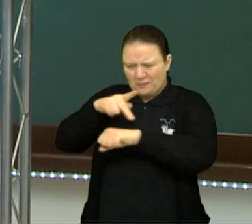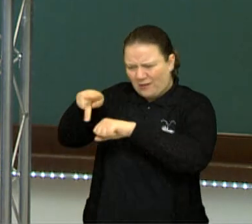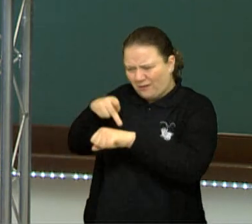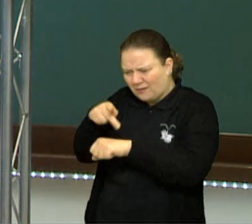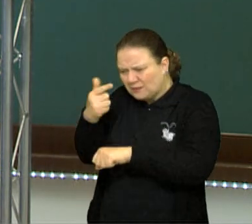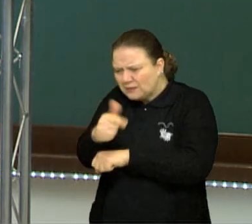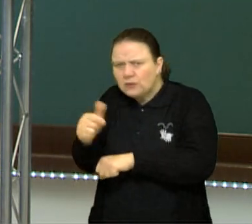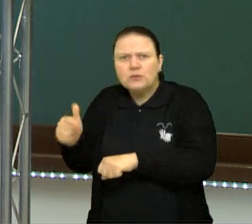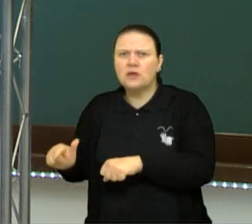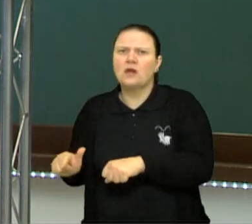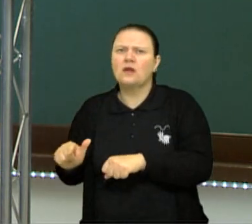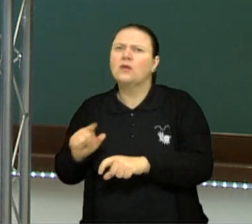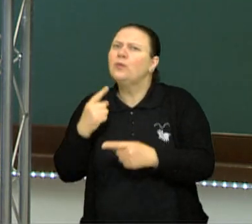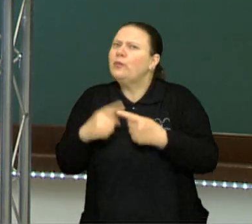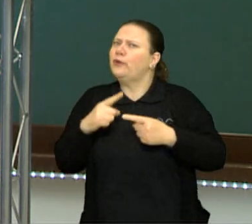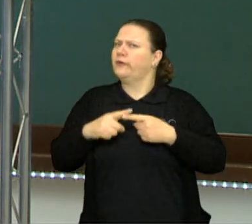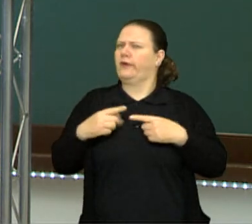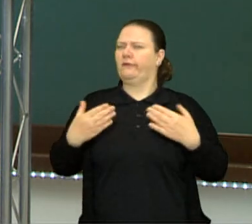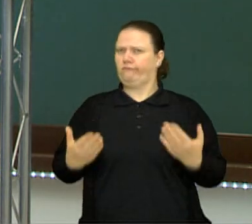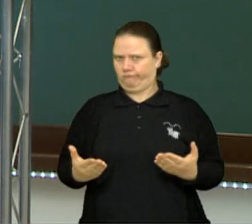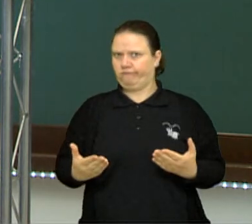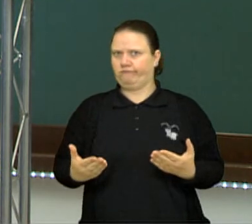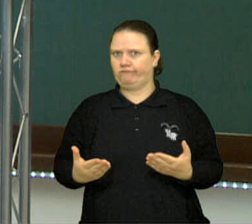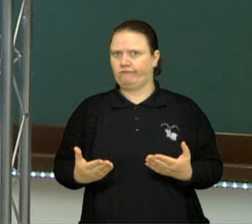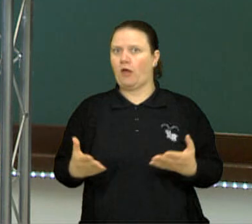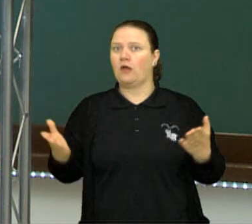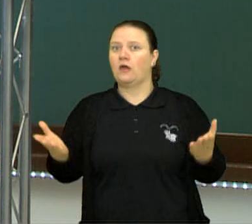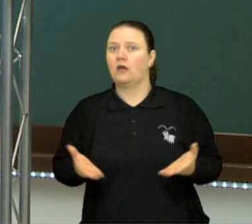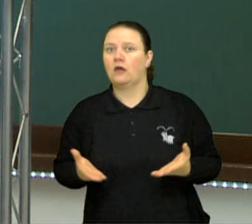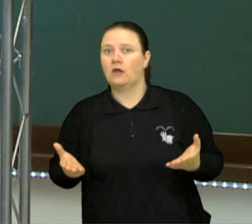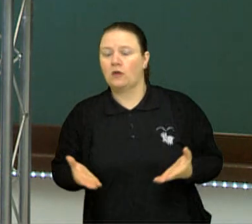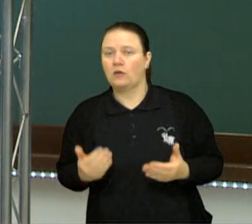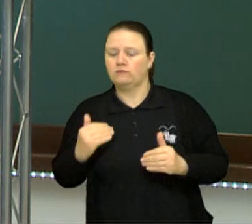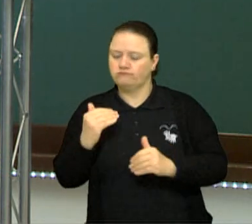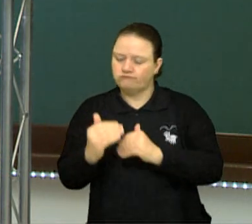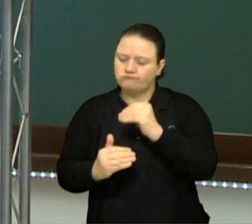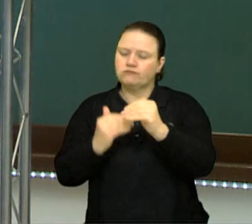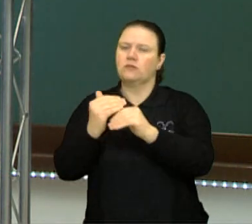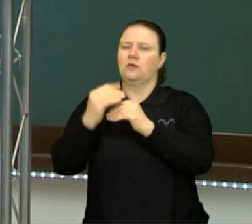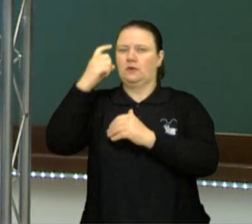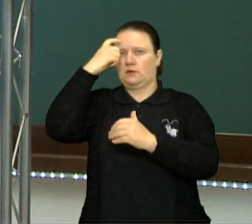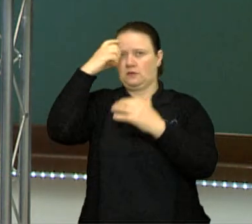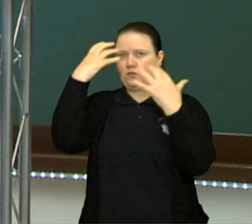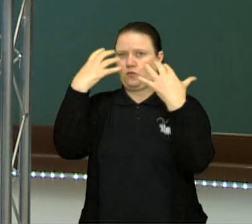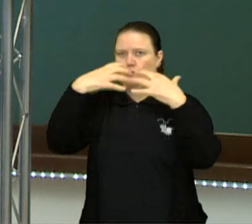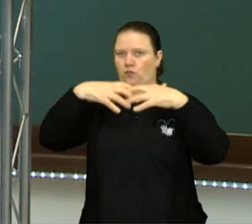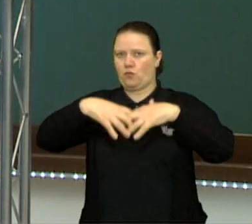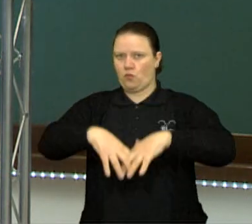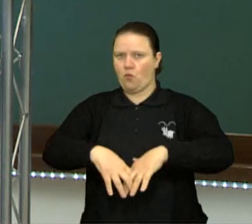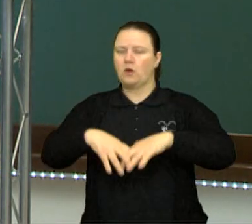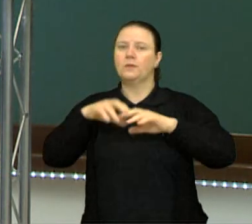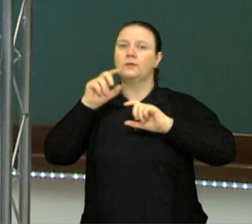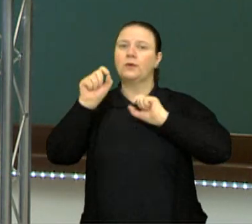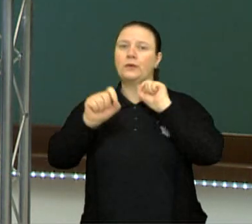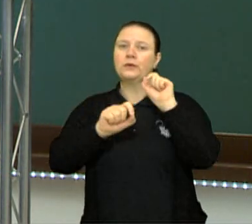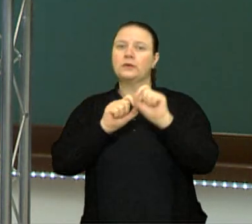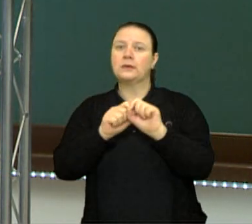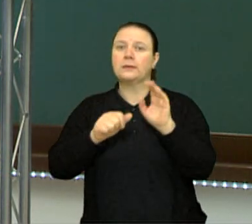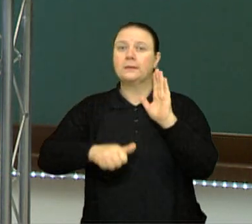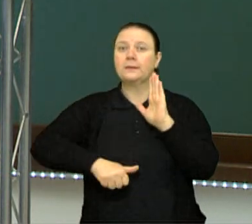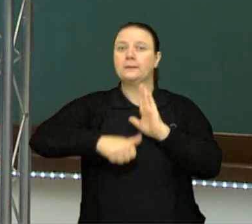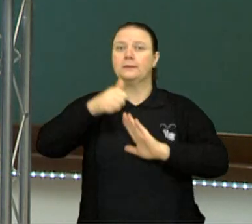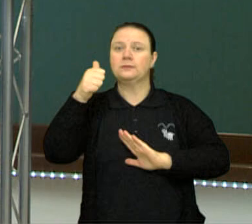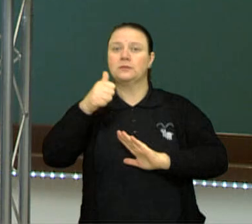principais perguntas a serem destacadas hoje. Então vamos construir esse raciocínio. Dentro desse raciocínio, a primeira coisa que temos